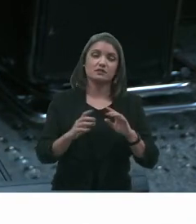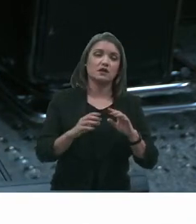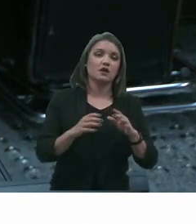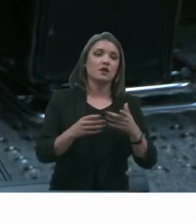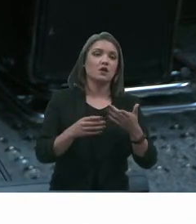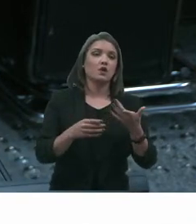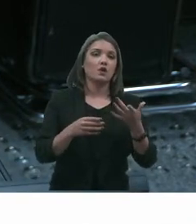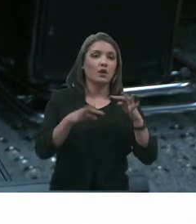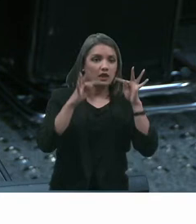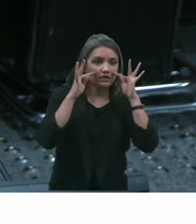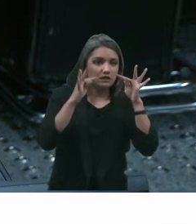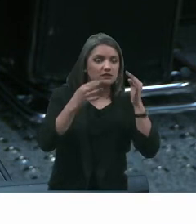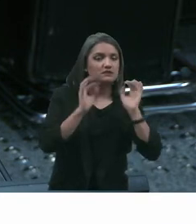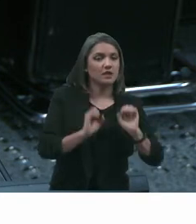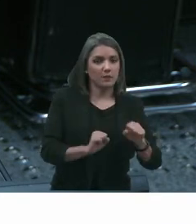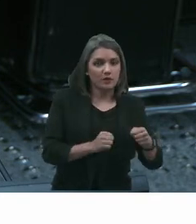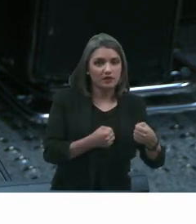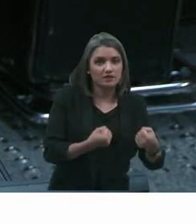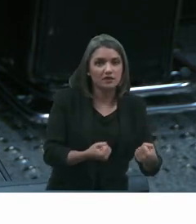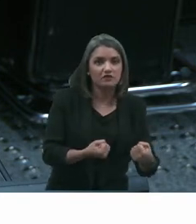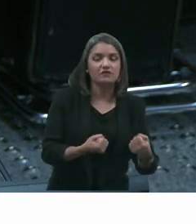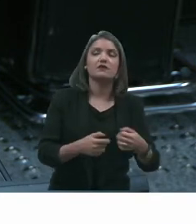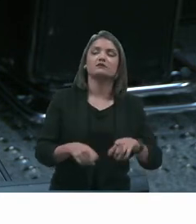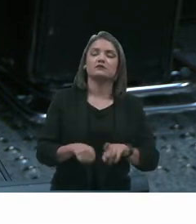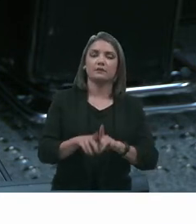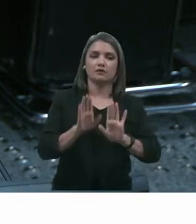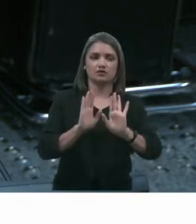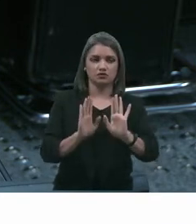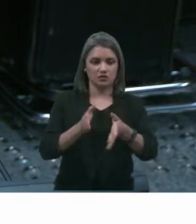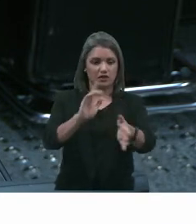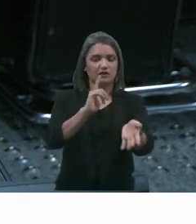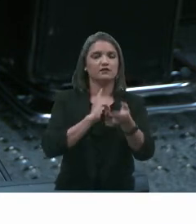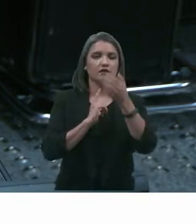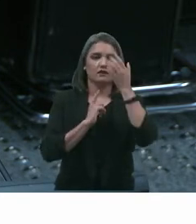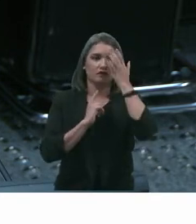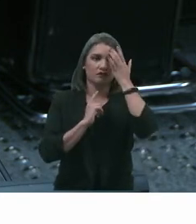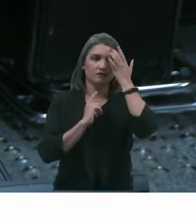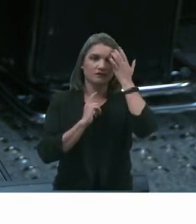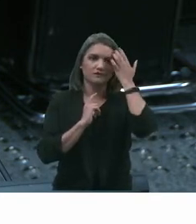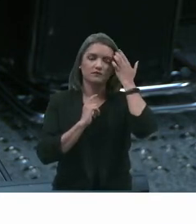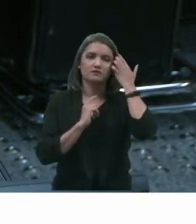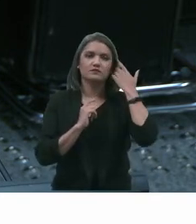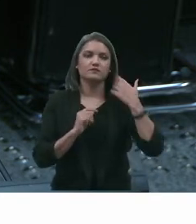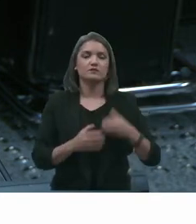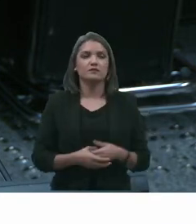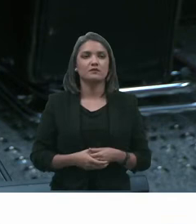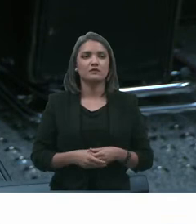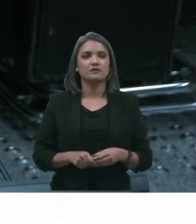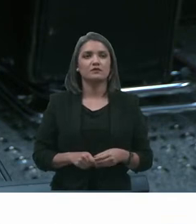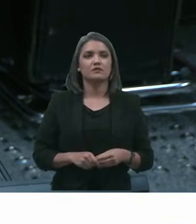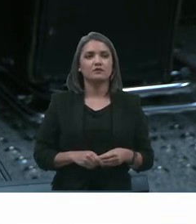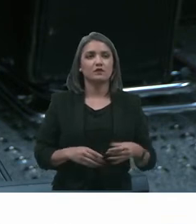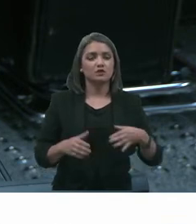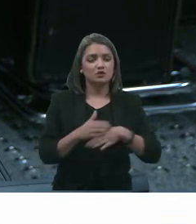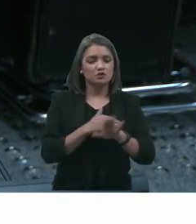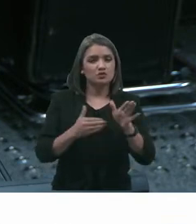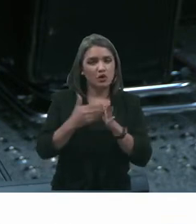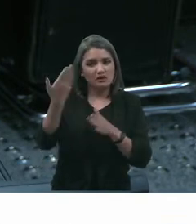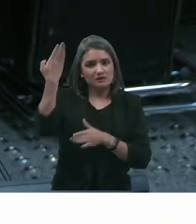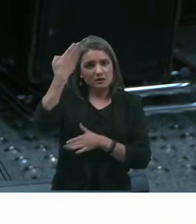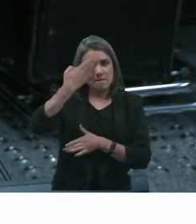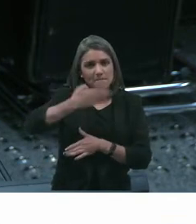Ministério Público, quanto da defesa, senhora presidente, e de todo o conjunto probatório